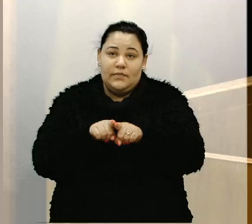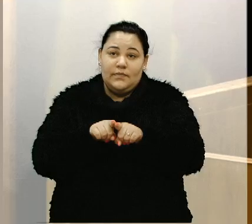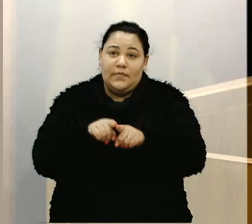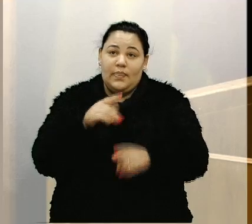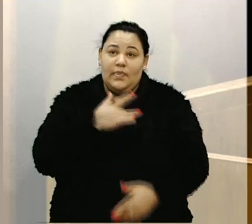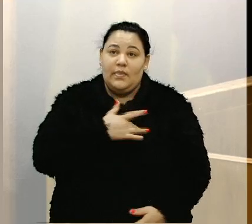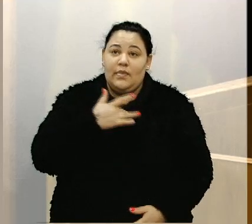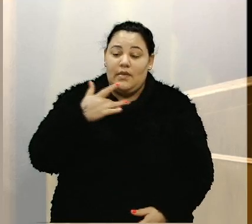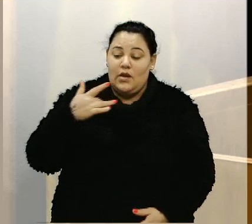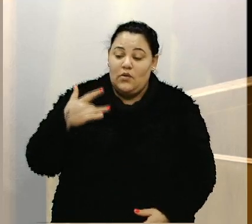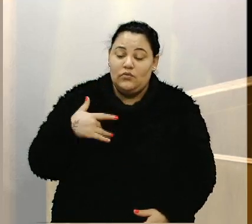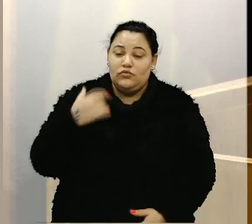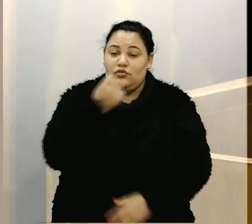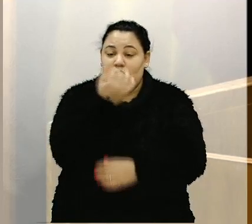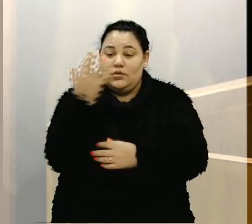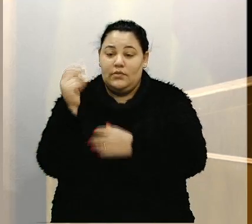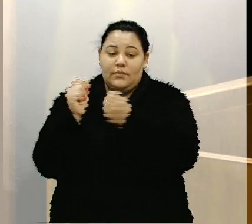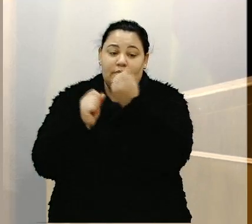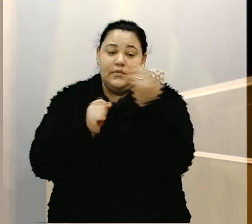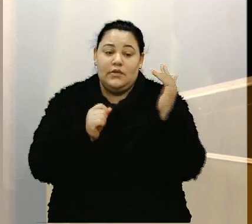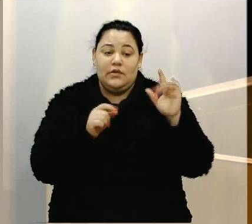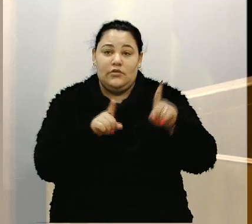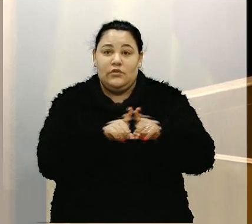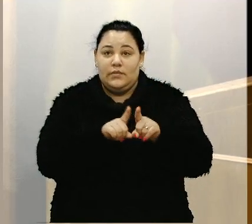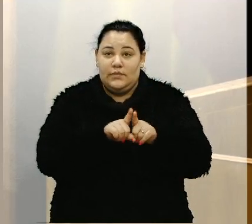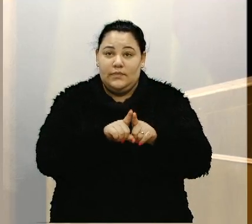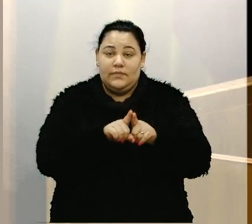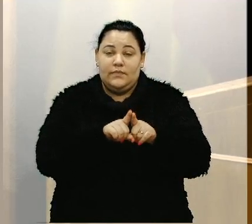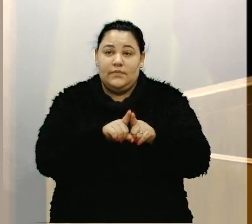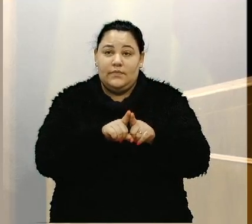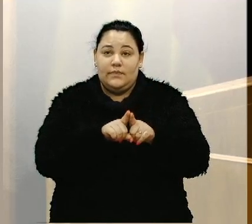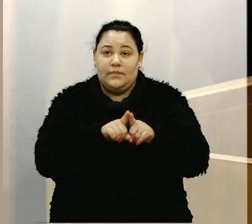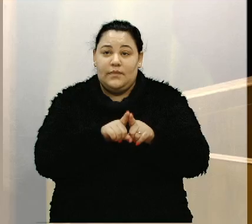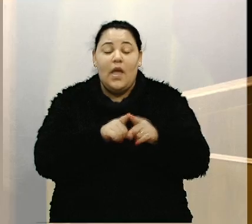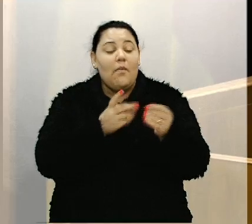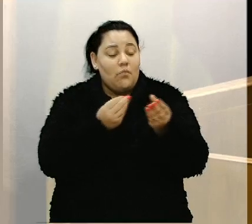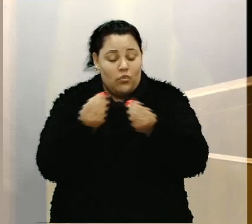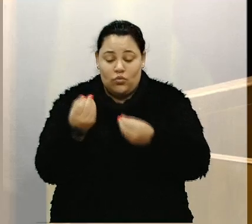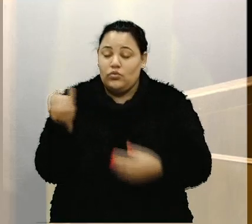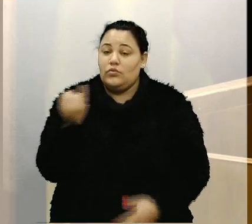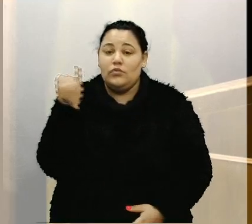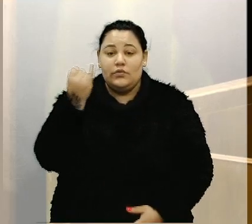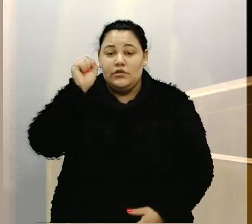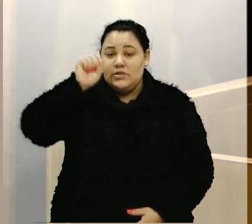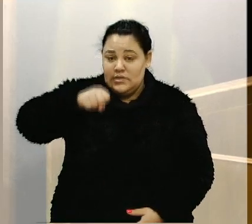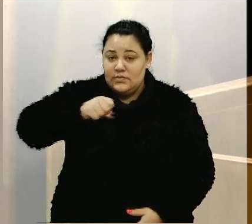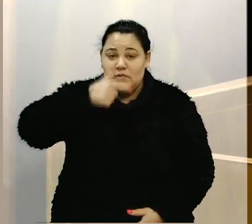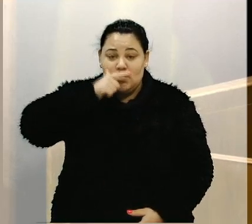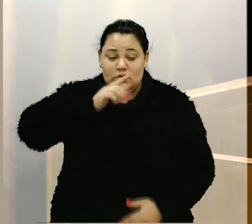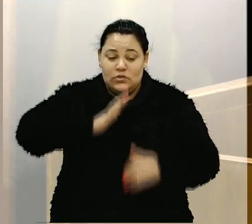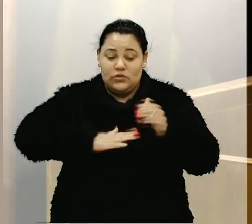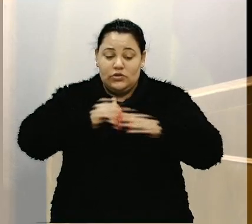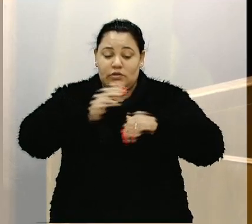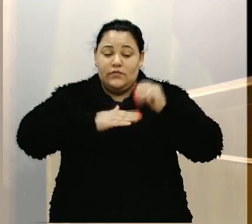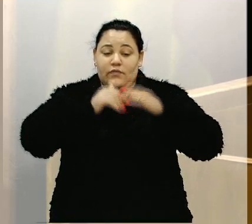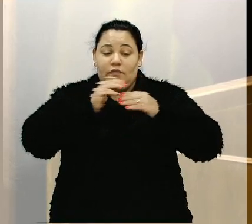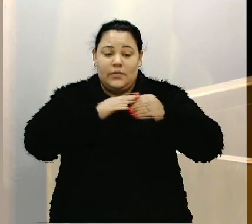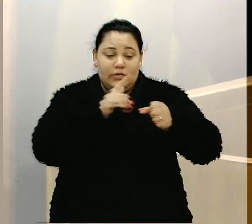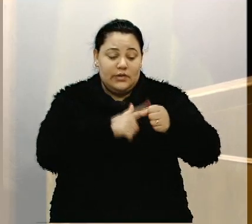meio ambiente, intercâmbio esportivo, que é muito importante para o desenvolvimento de uma